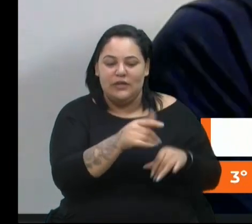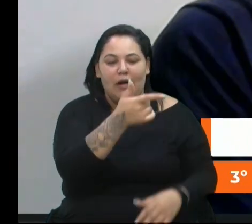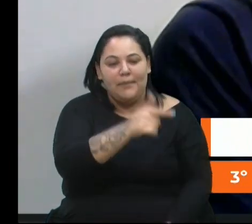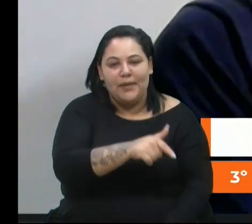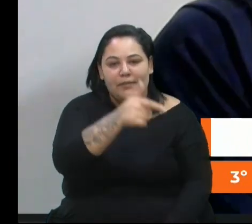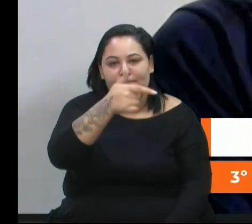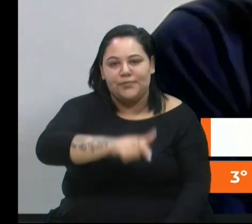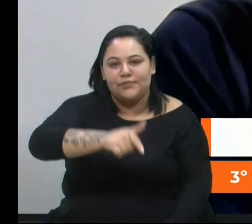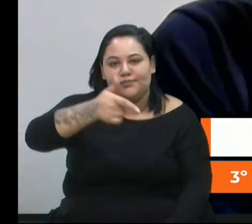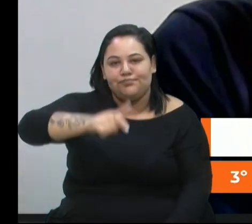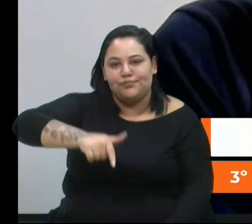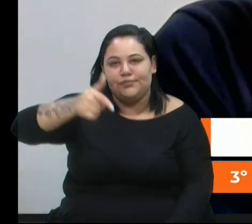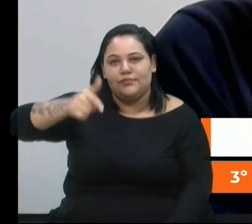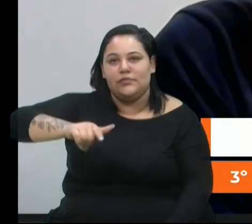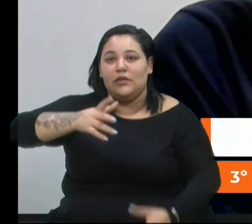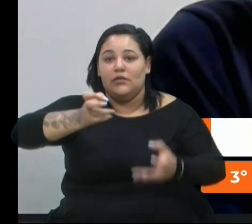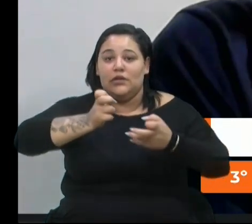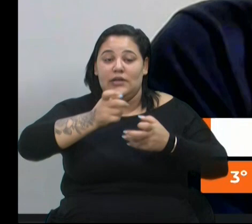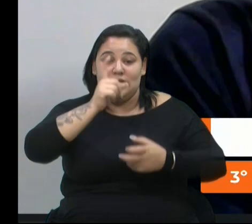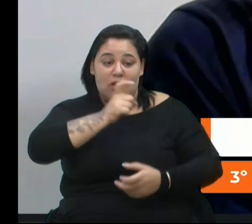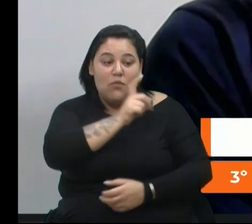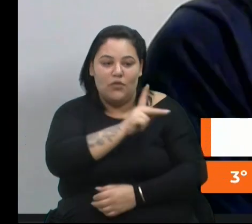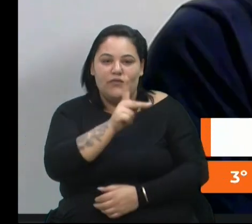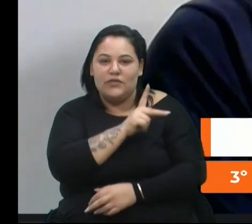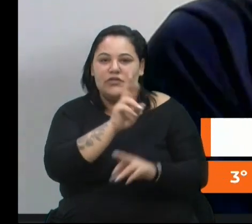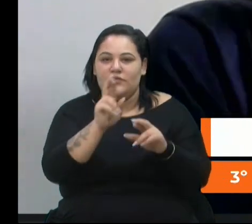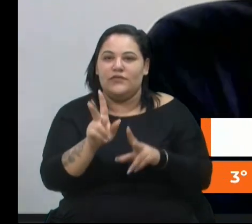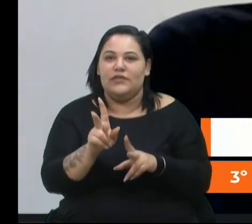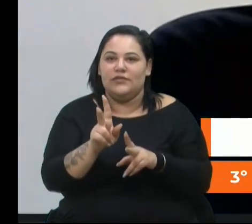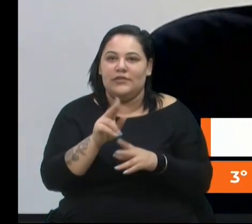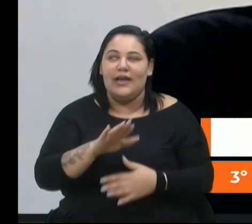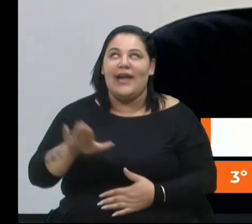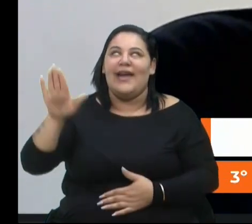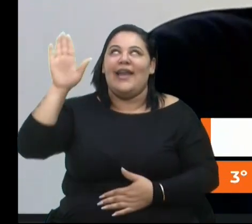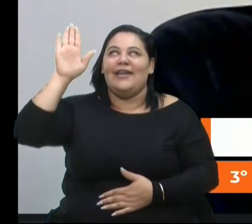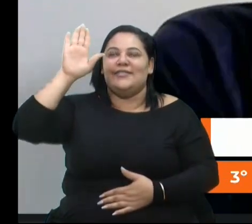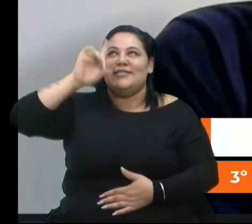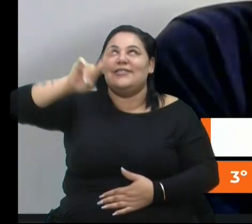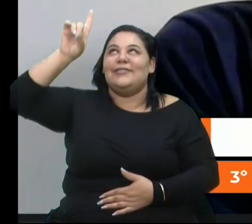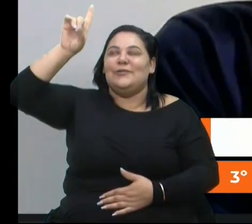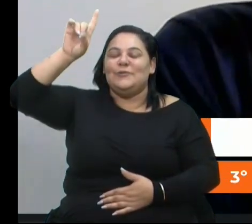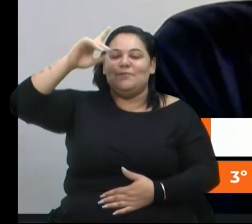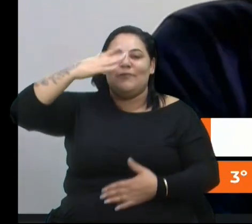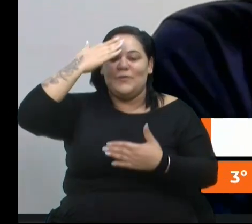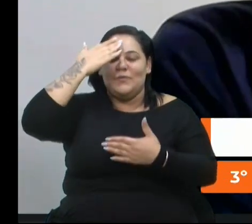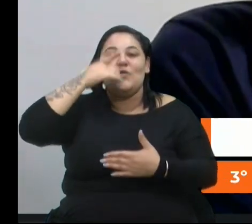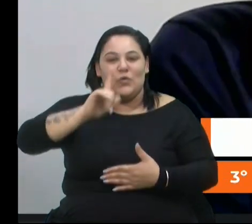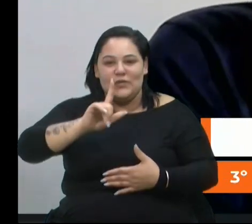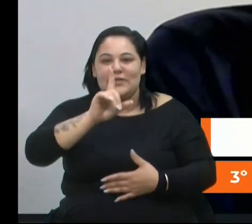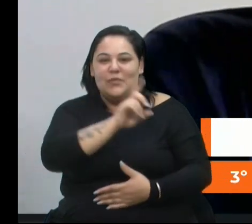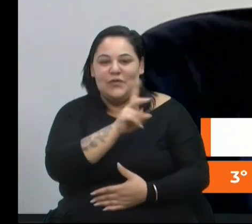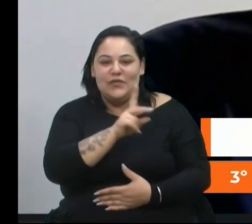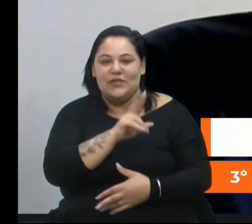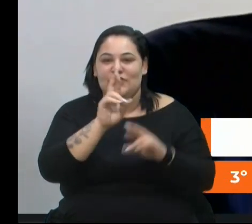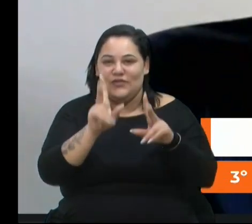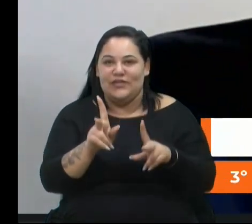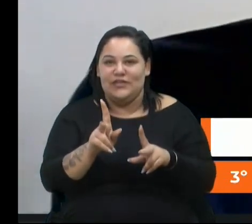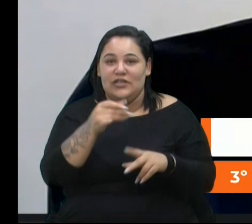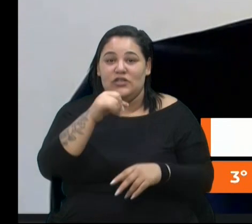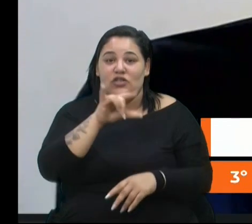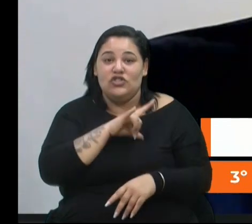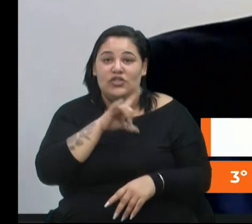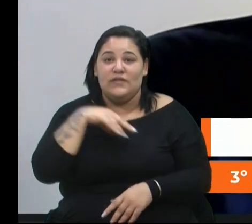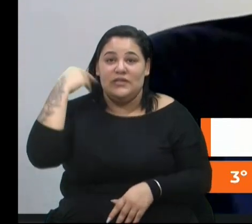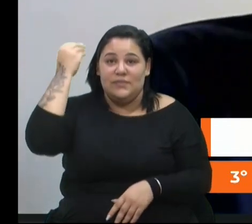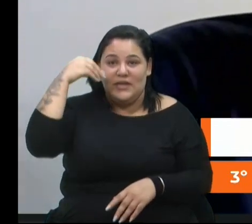repetitivo, então eu queria ser um professor diferente. Graças a Deus eu consegui ser um professor diferente. Só tive experiências